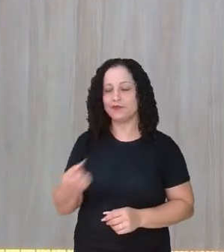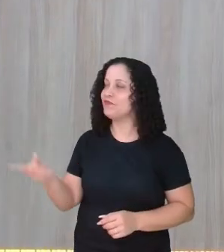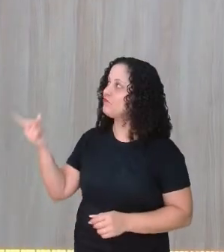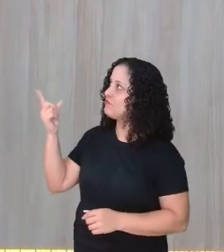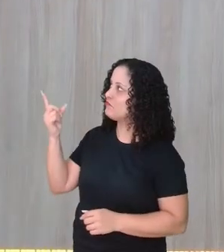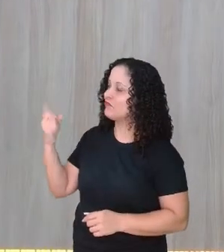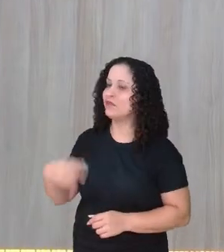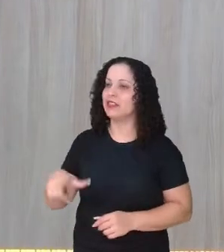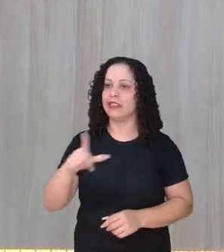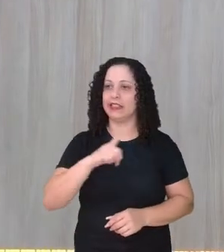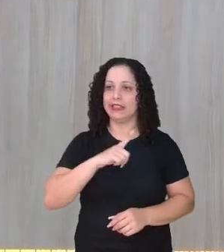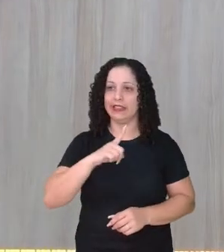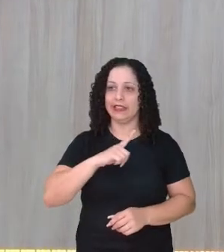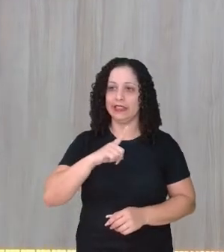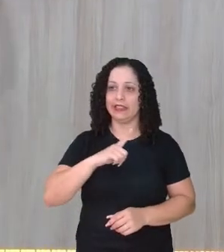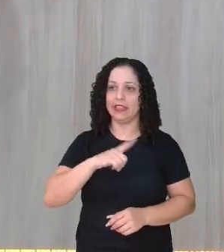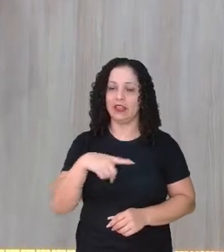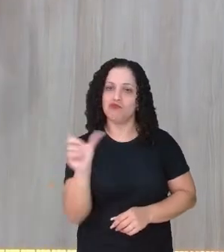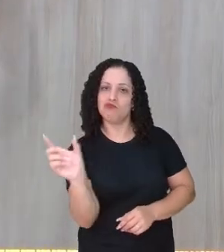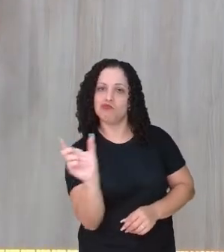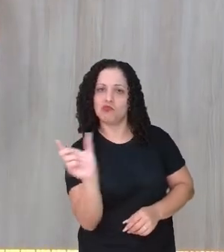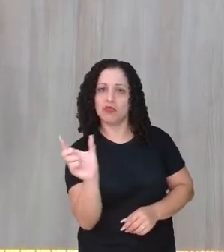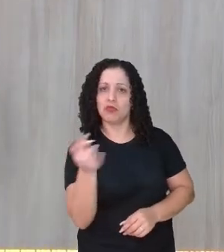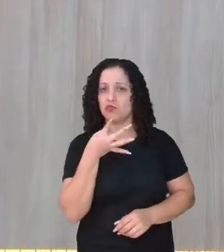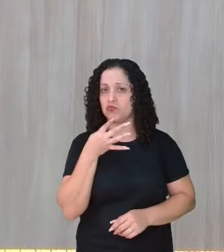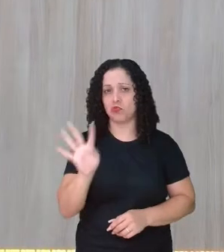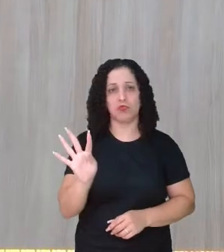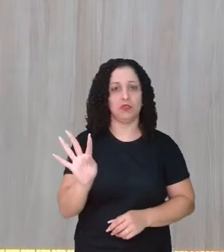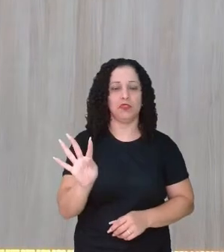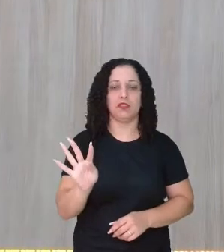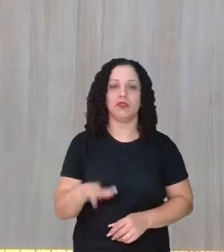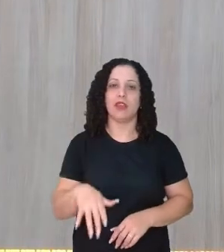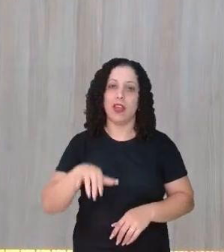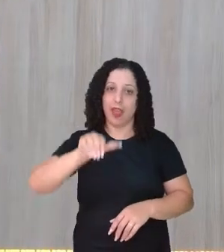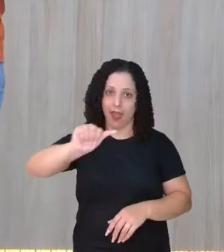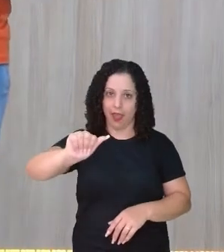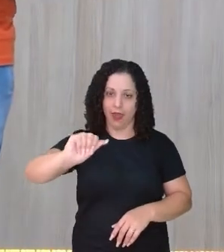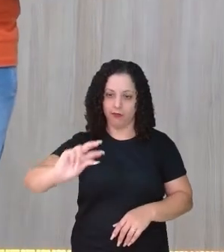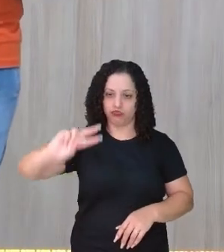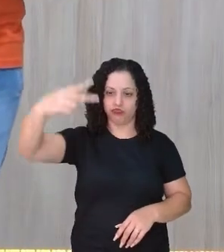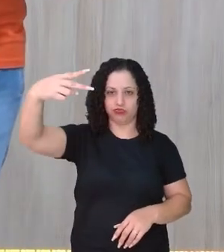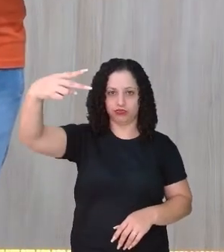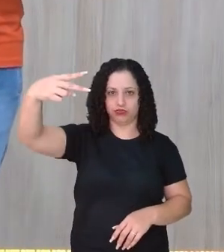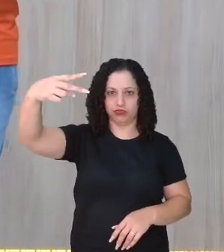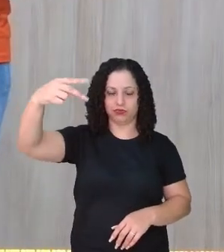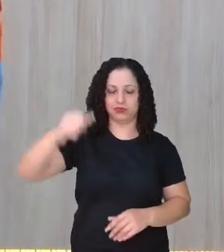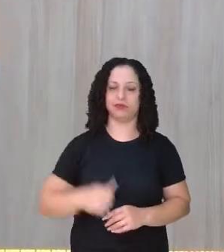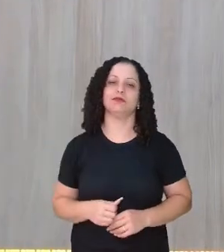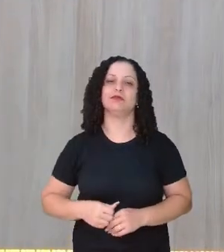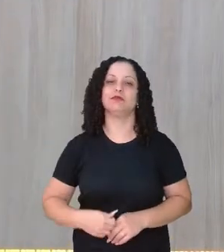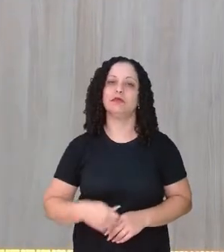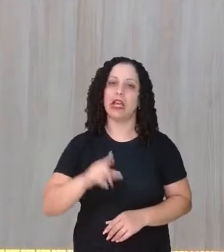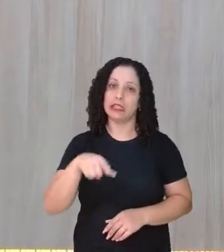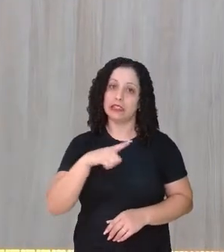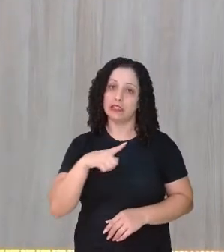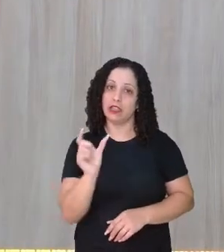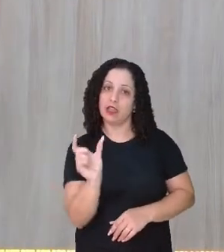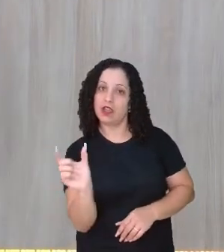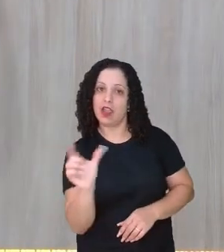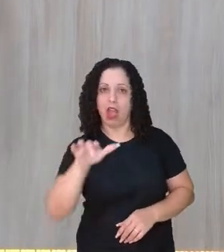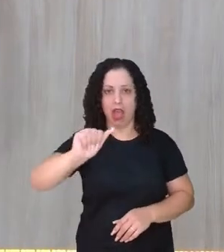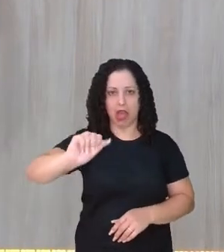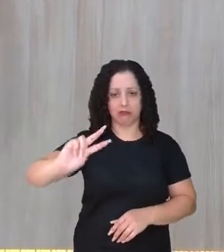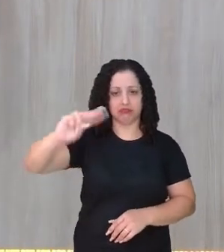aqui um termozinho desconhecido, certo? O A elevado ao quadrado. Então, se eu tenho um termo aí